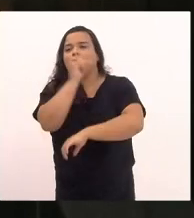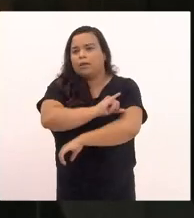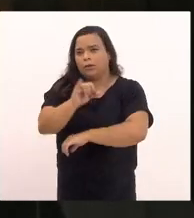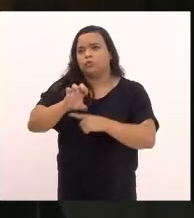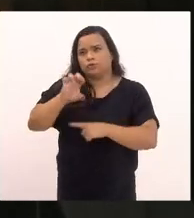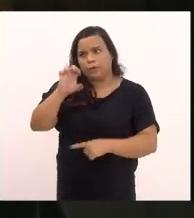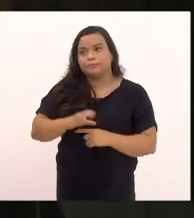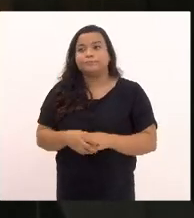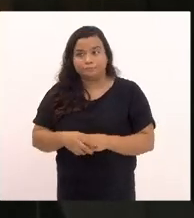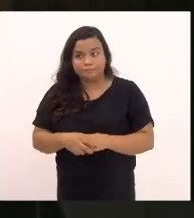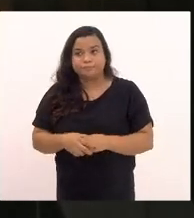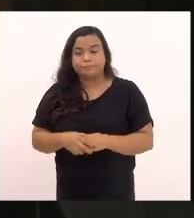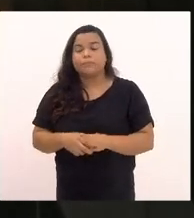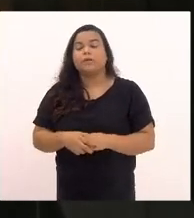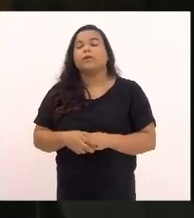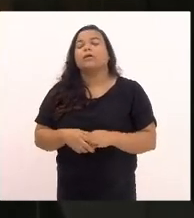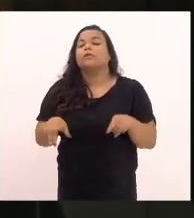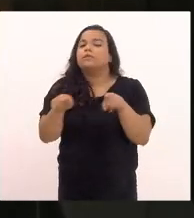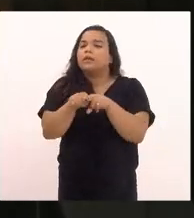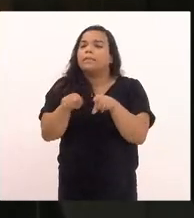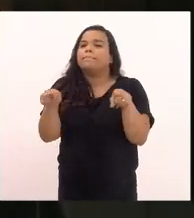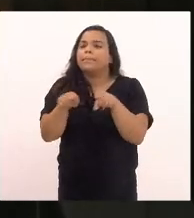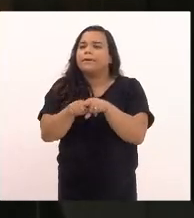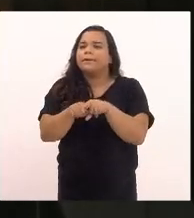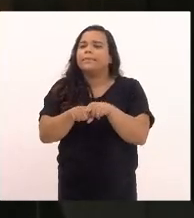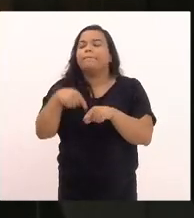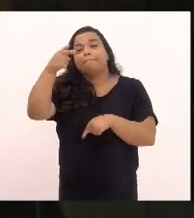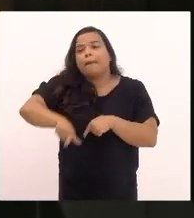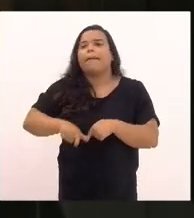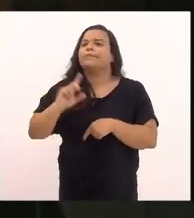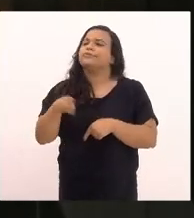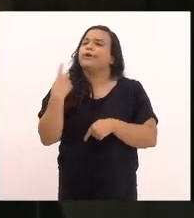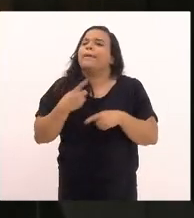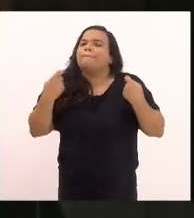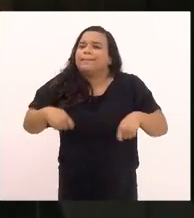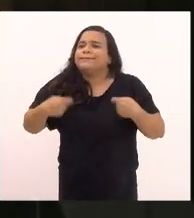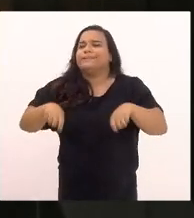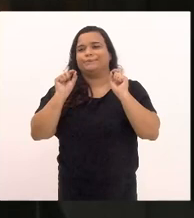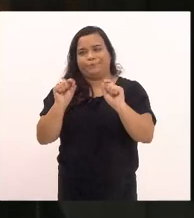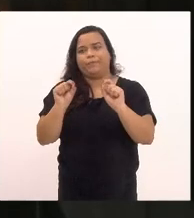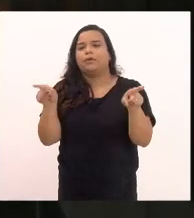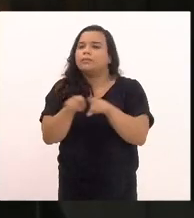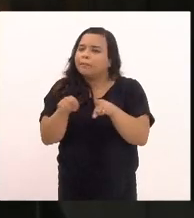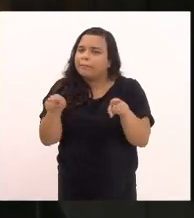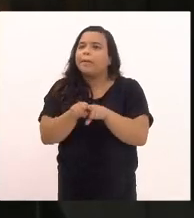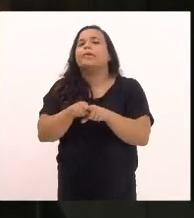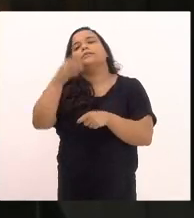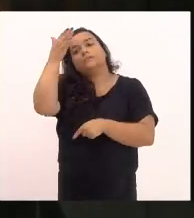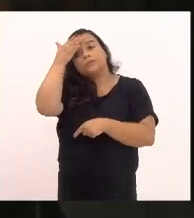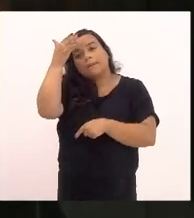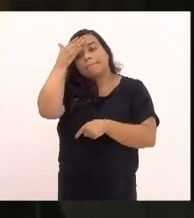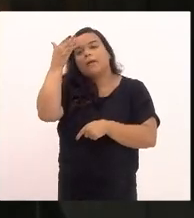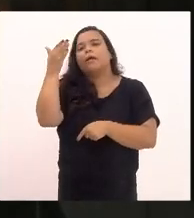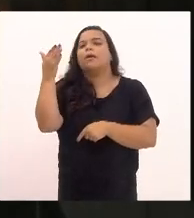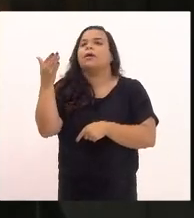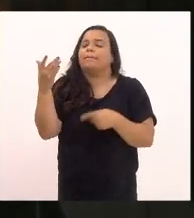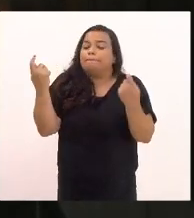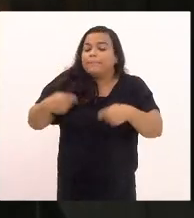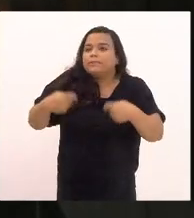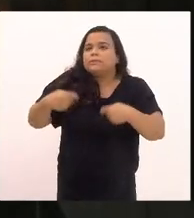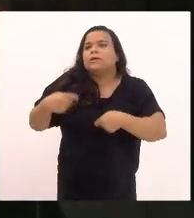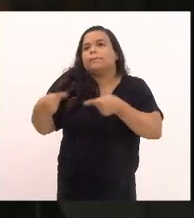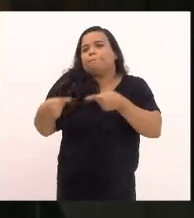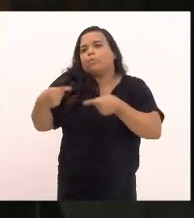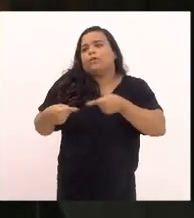disso, a gente precisa também entender a necessidade de uma